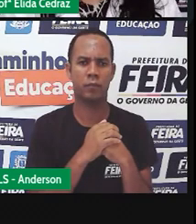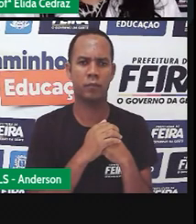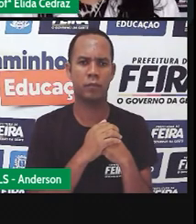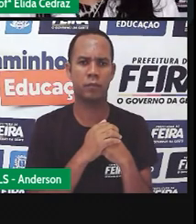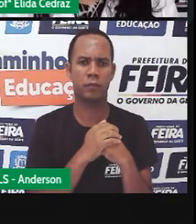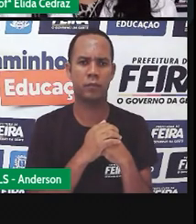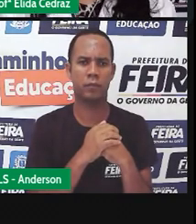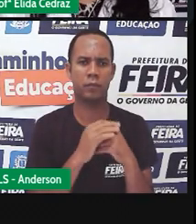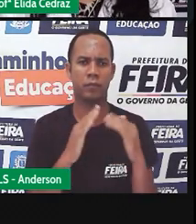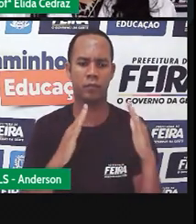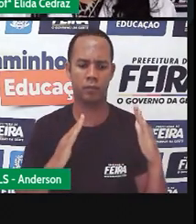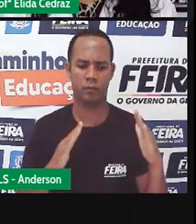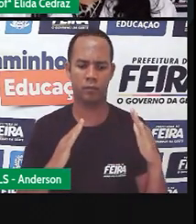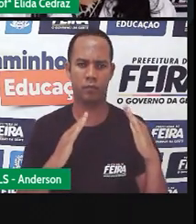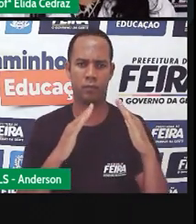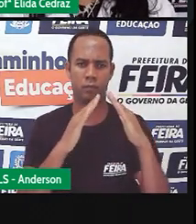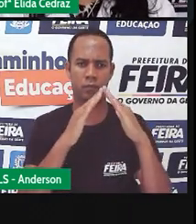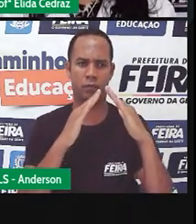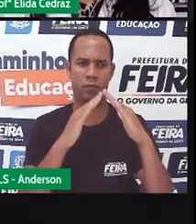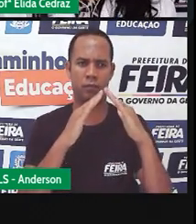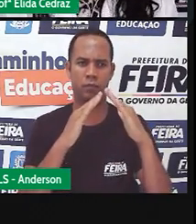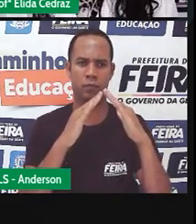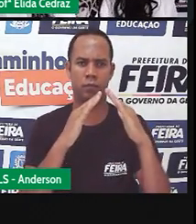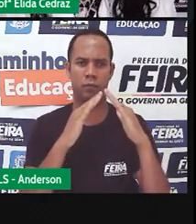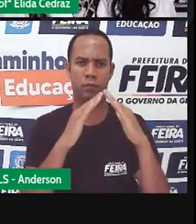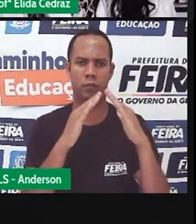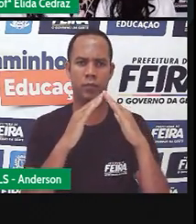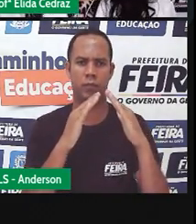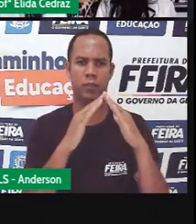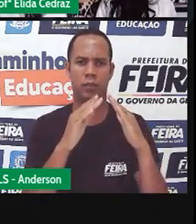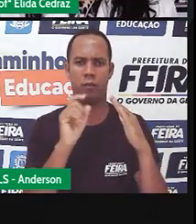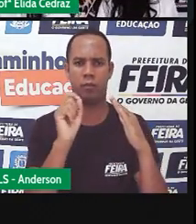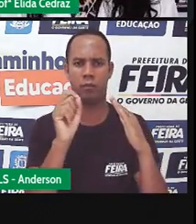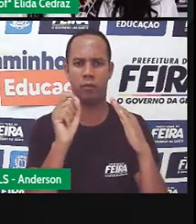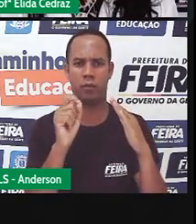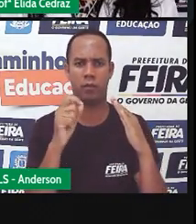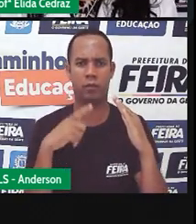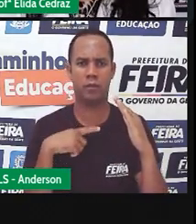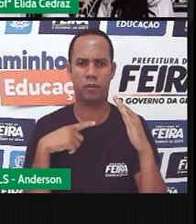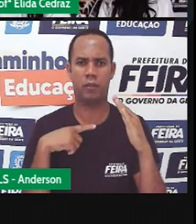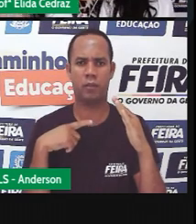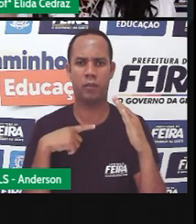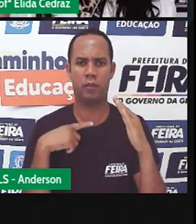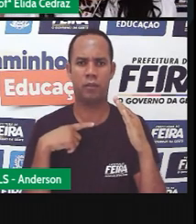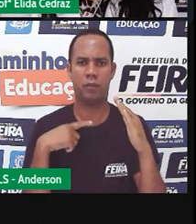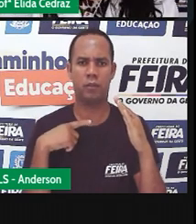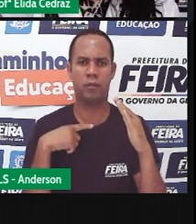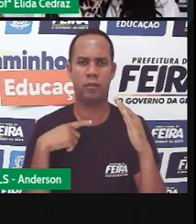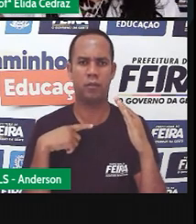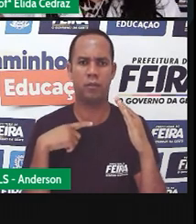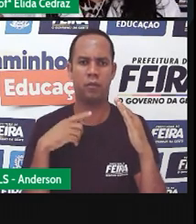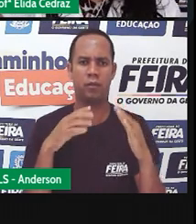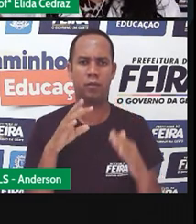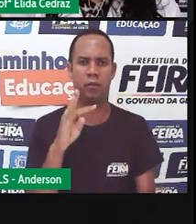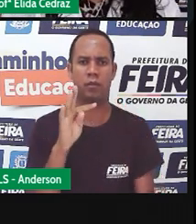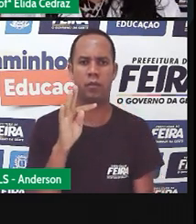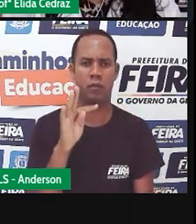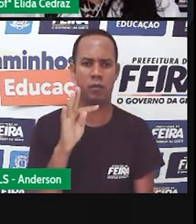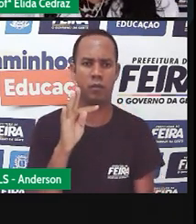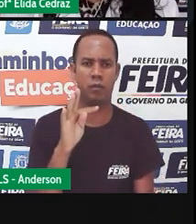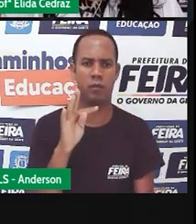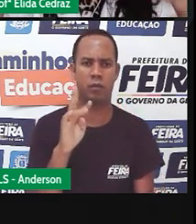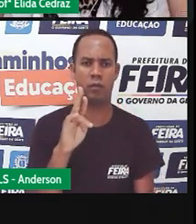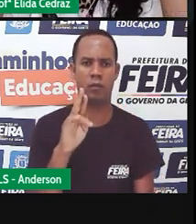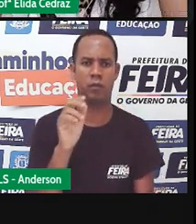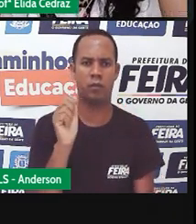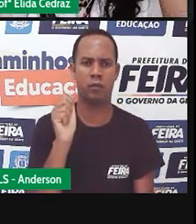A pirâmide e o cone de trânsito, eles são triangulares. Você observa que tem apenas a pontinha